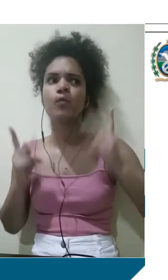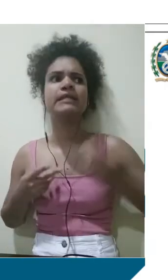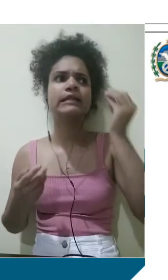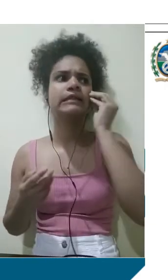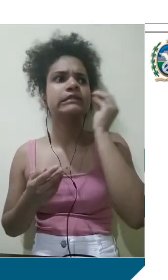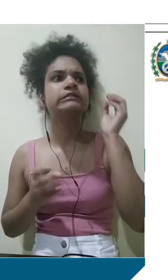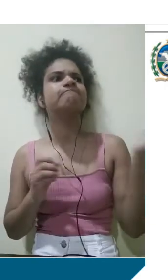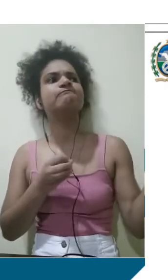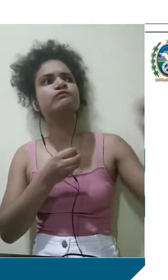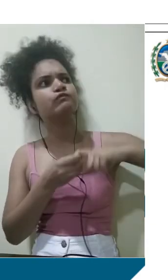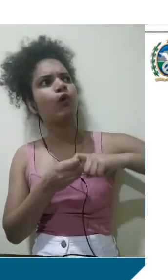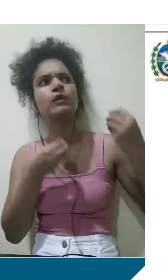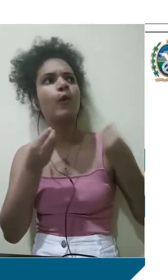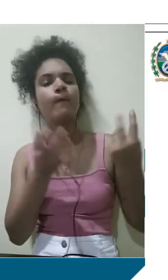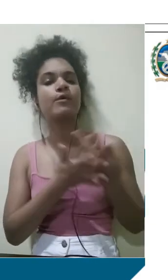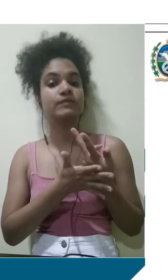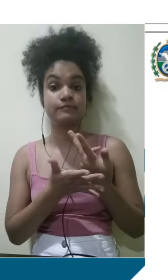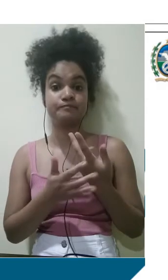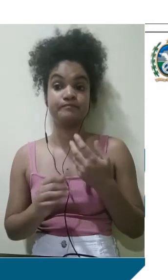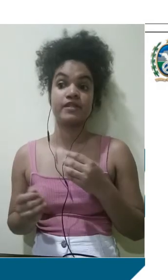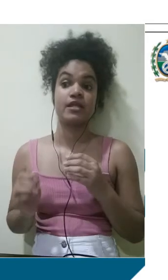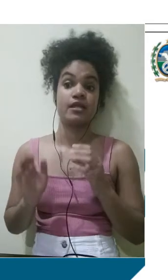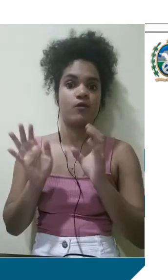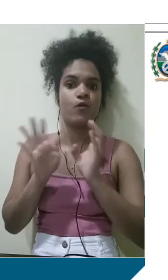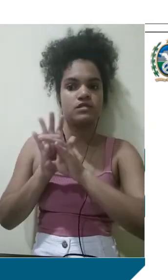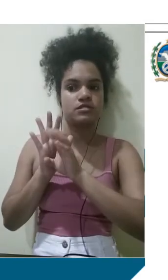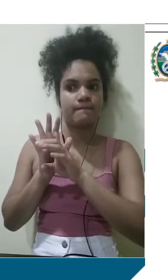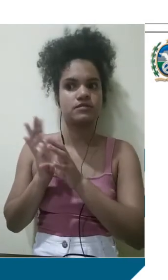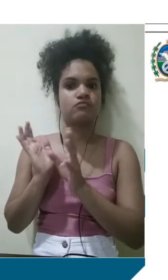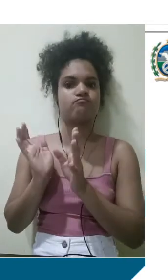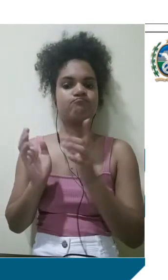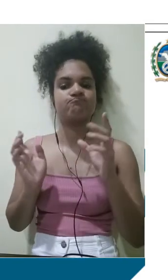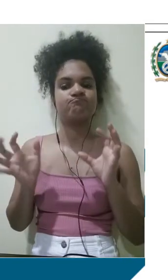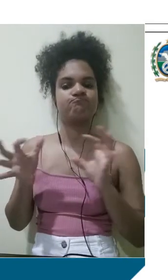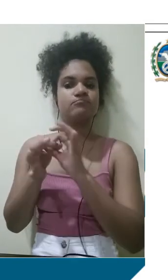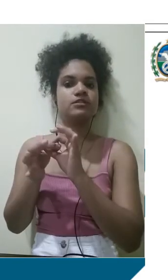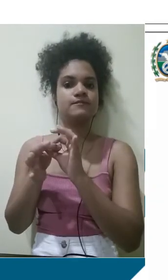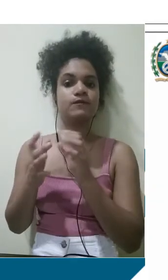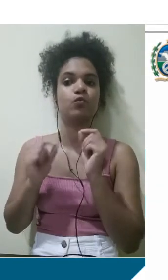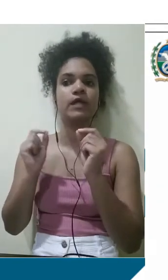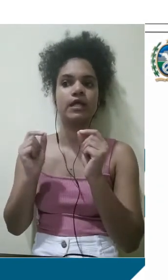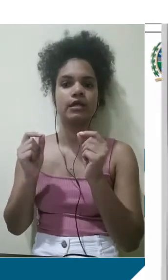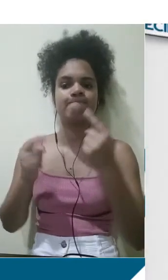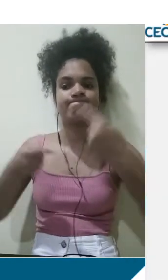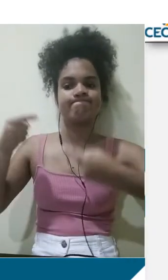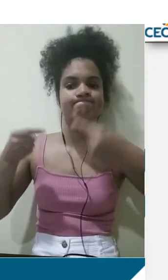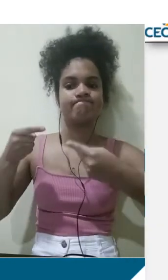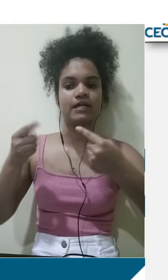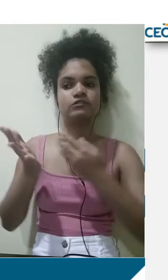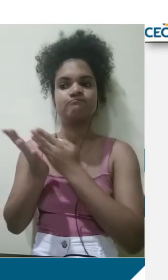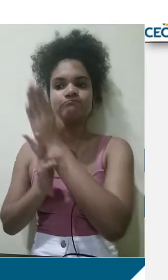cultura humana. A concepção científica de origem da vida remonta ao embate